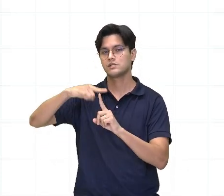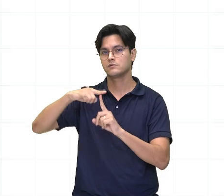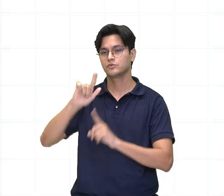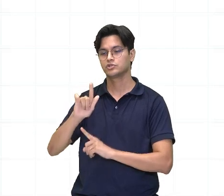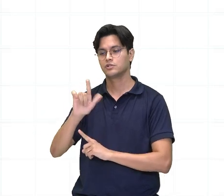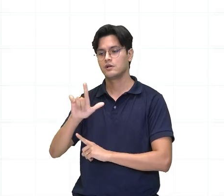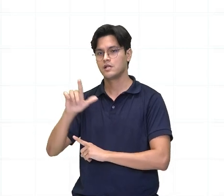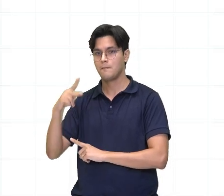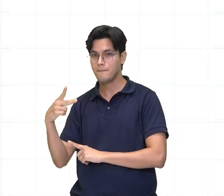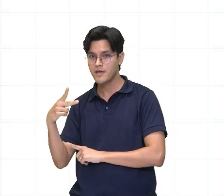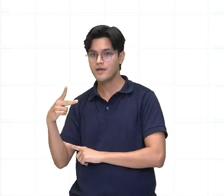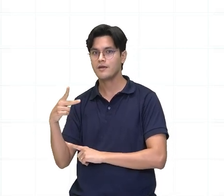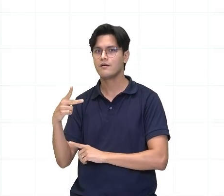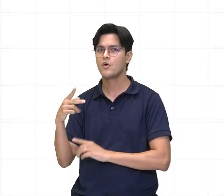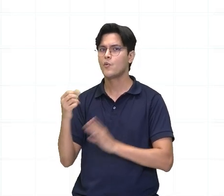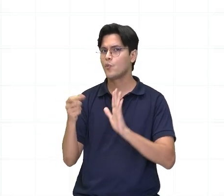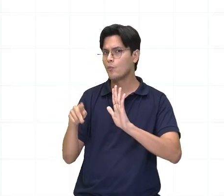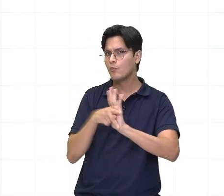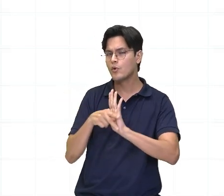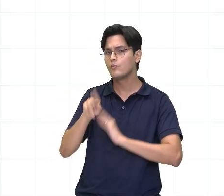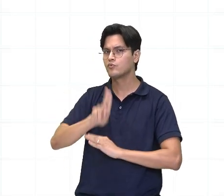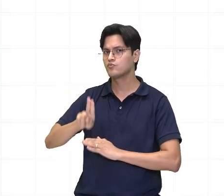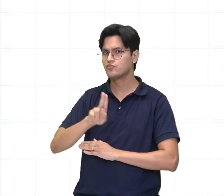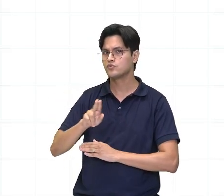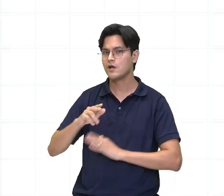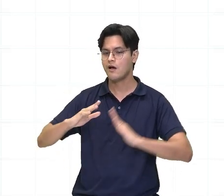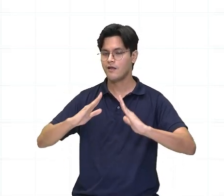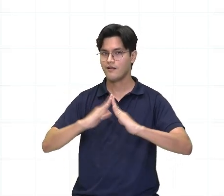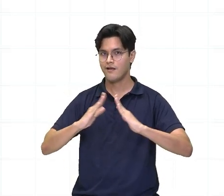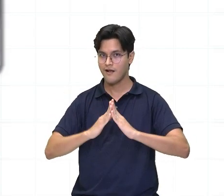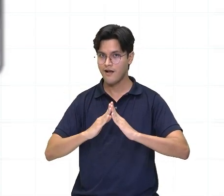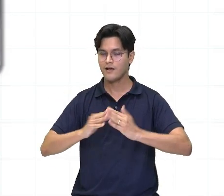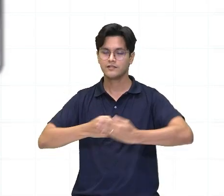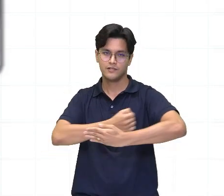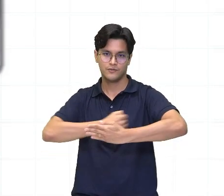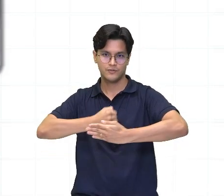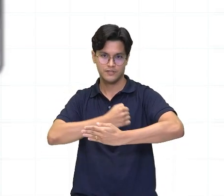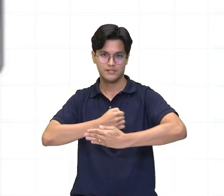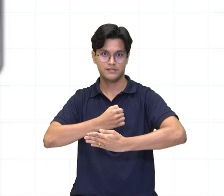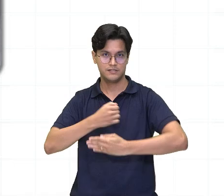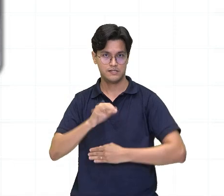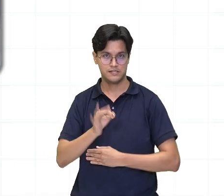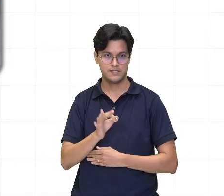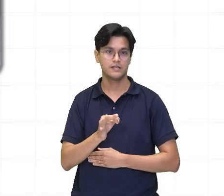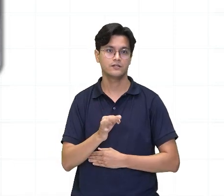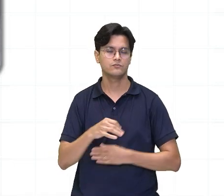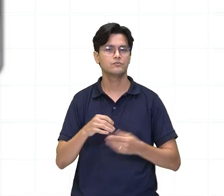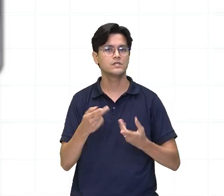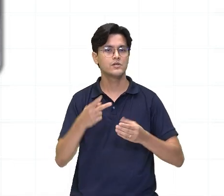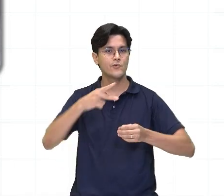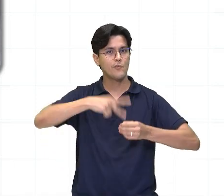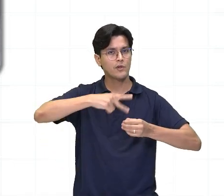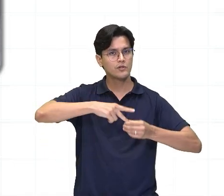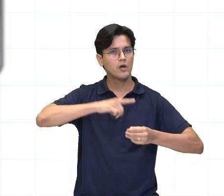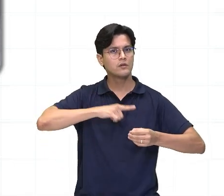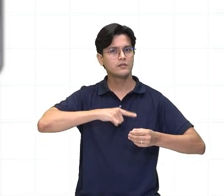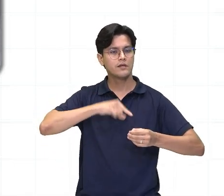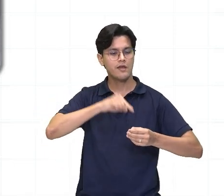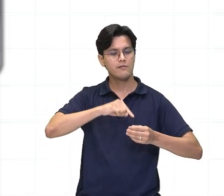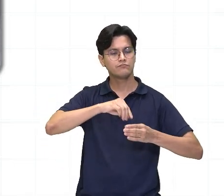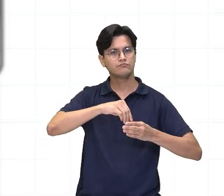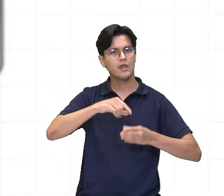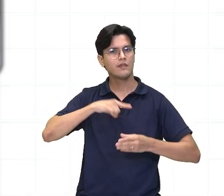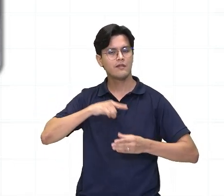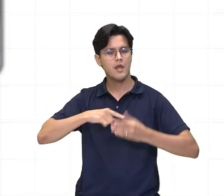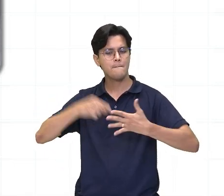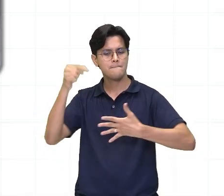certo? E esse petróleo, ele tem vários derivados que são usados como